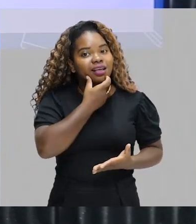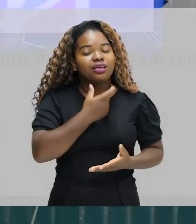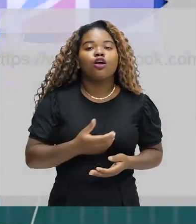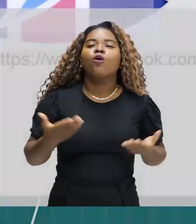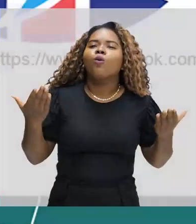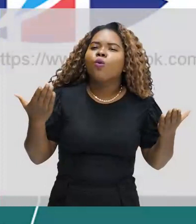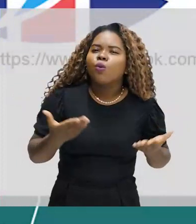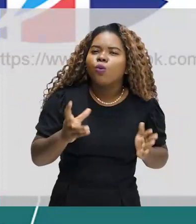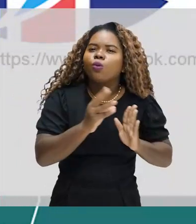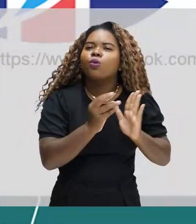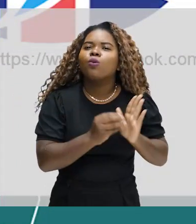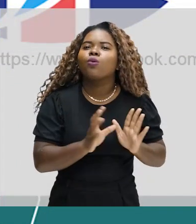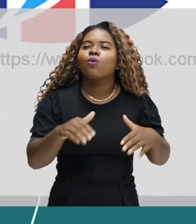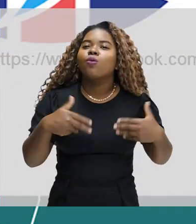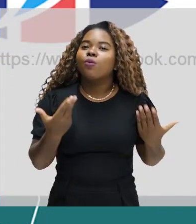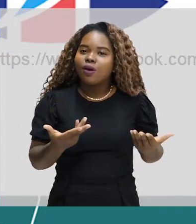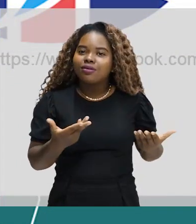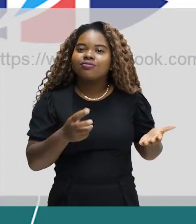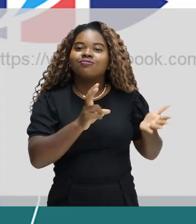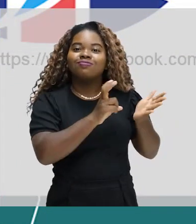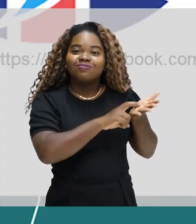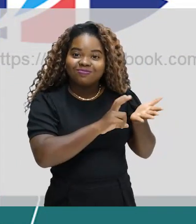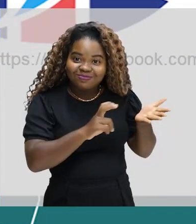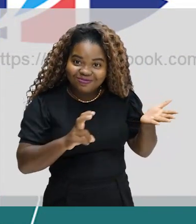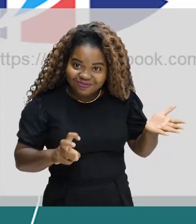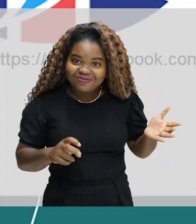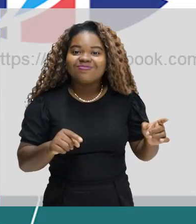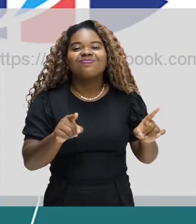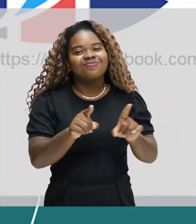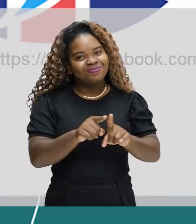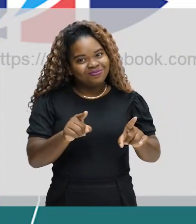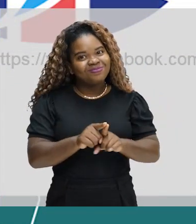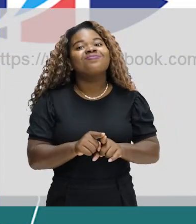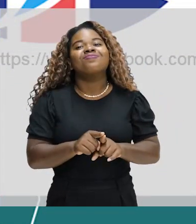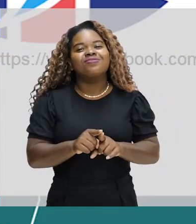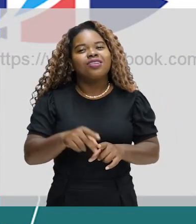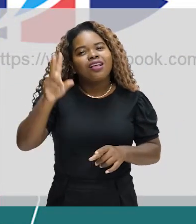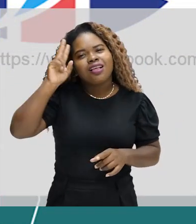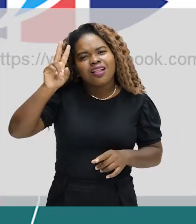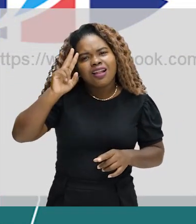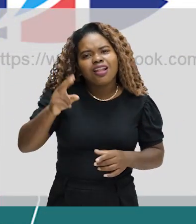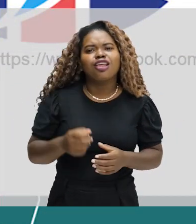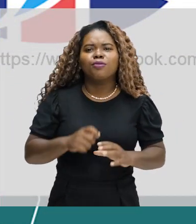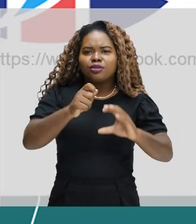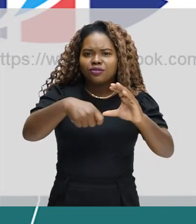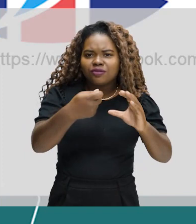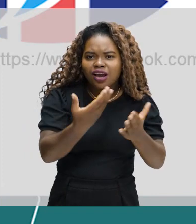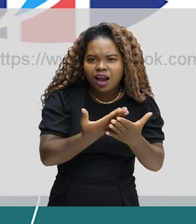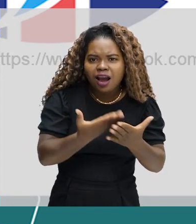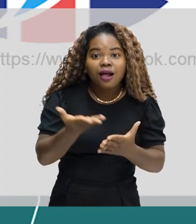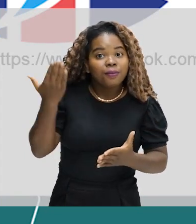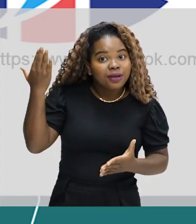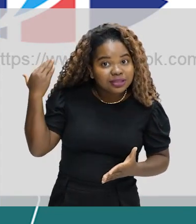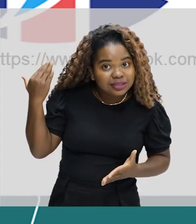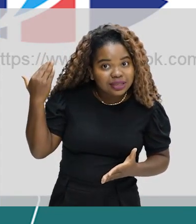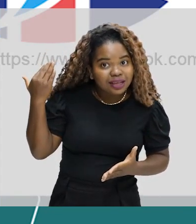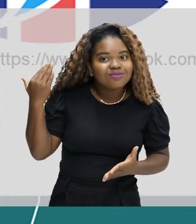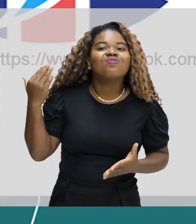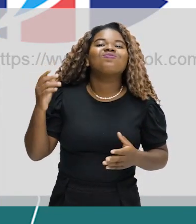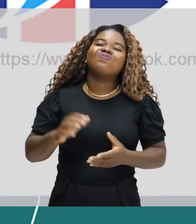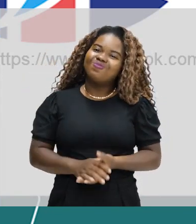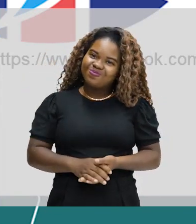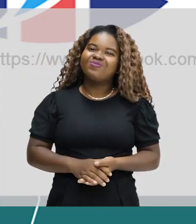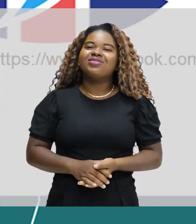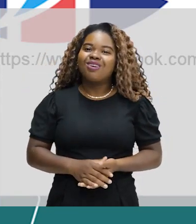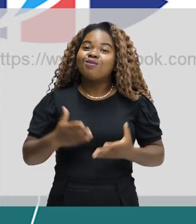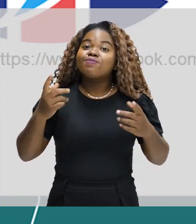nossa aula vai falar de vocabulário, assim como nas últimas aulas que nós tivemos. E o nosso vocabulário de hoje é